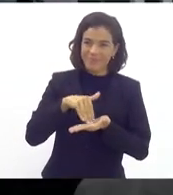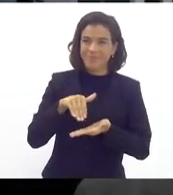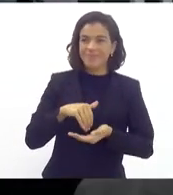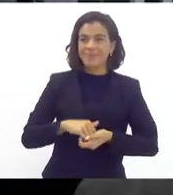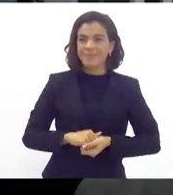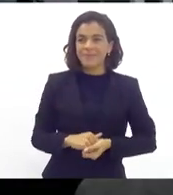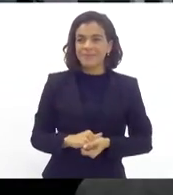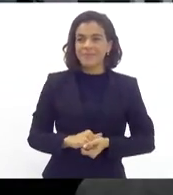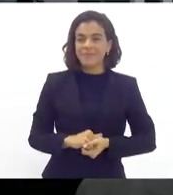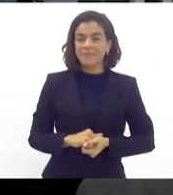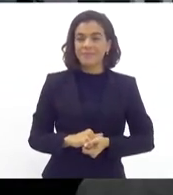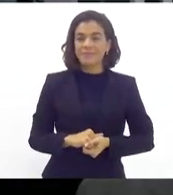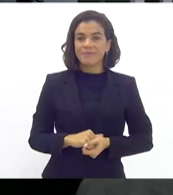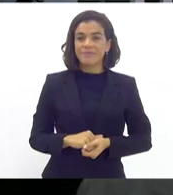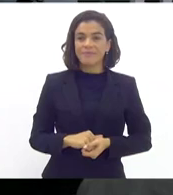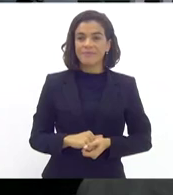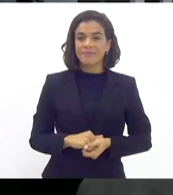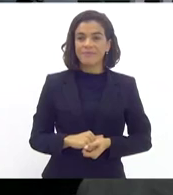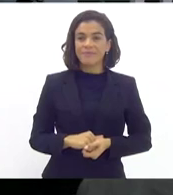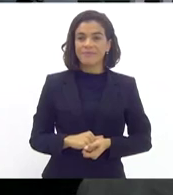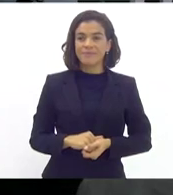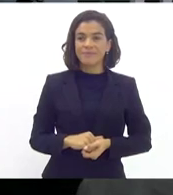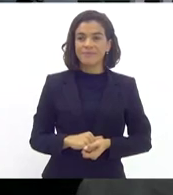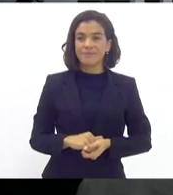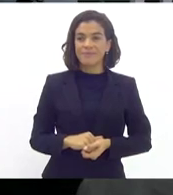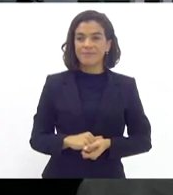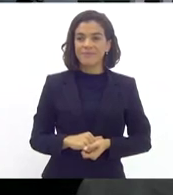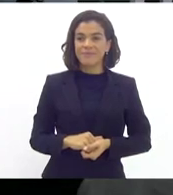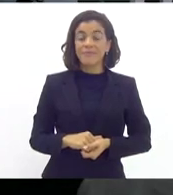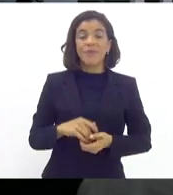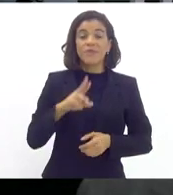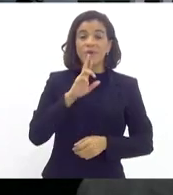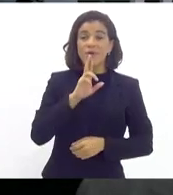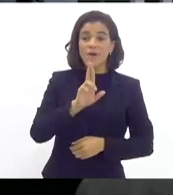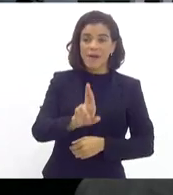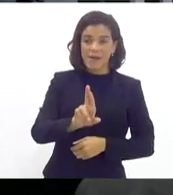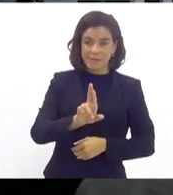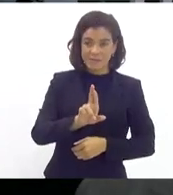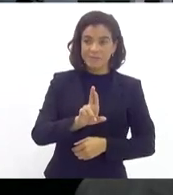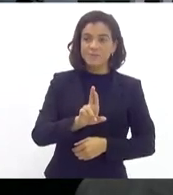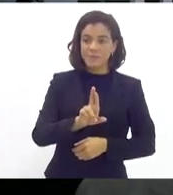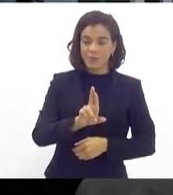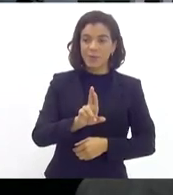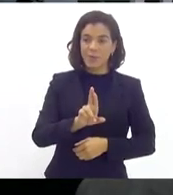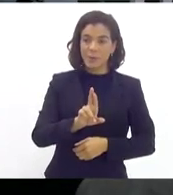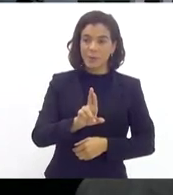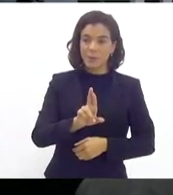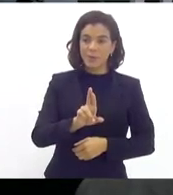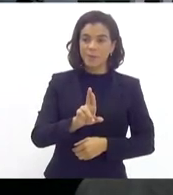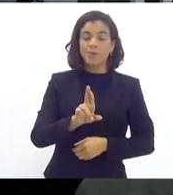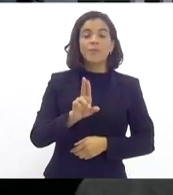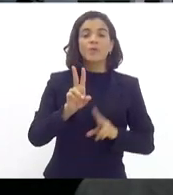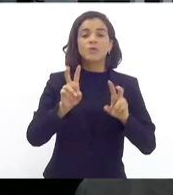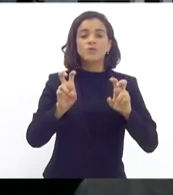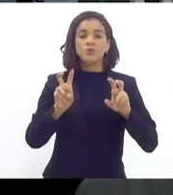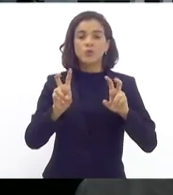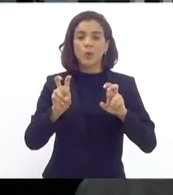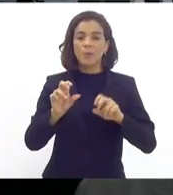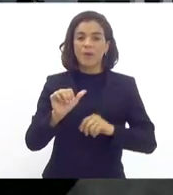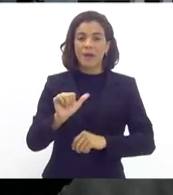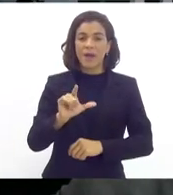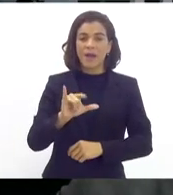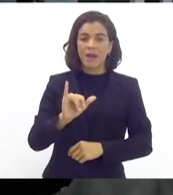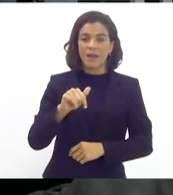aí para o senhor. Tá bom. Bom, vou responder, deputado André. Primeiro, a questão da alíquota.